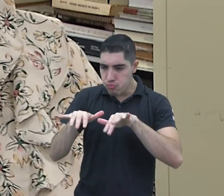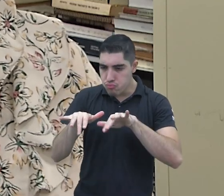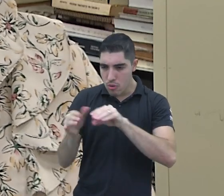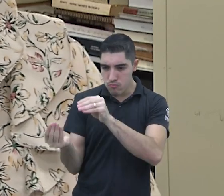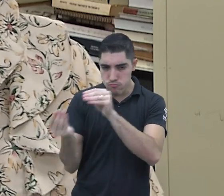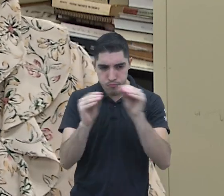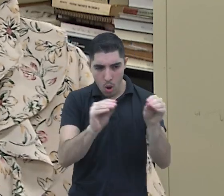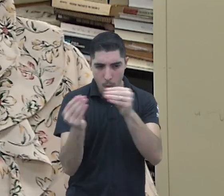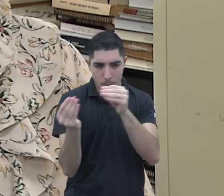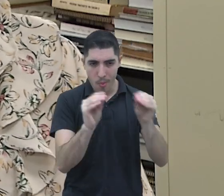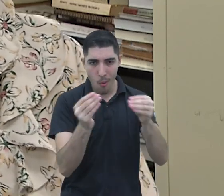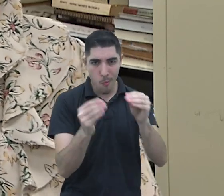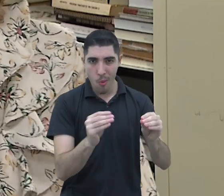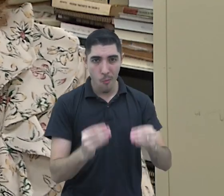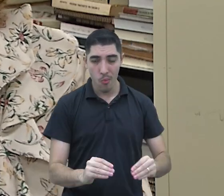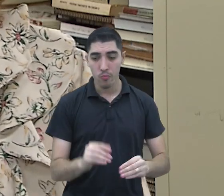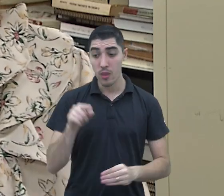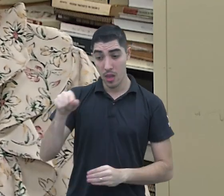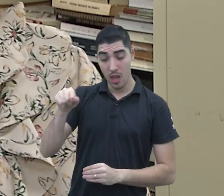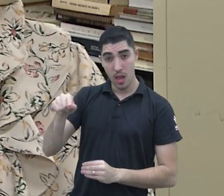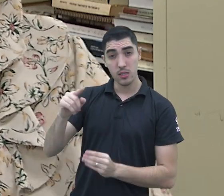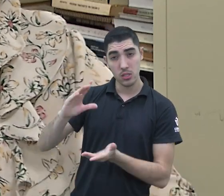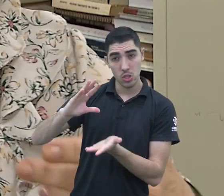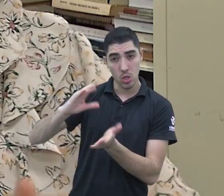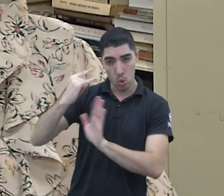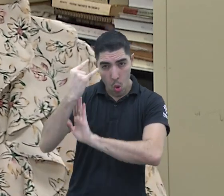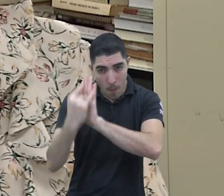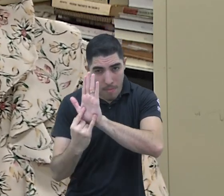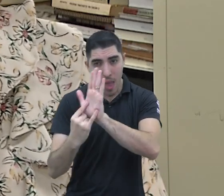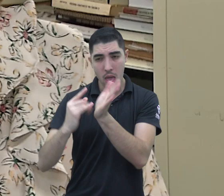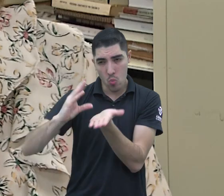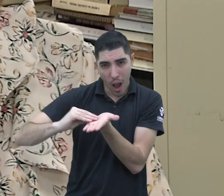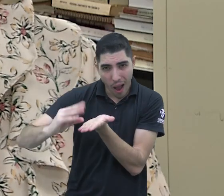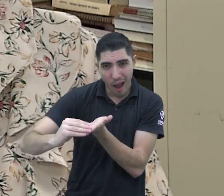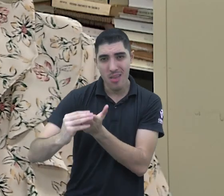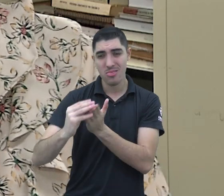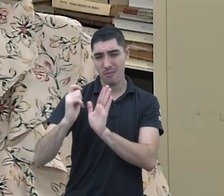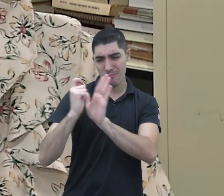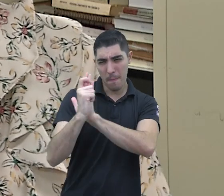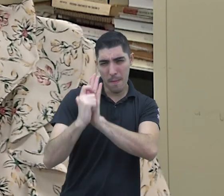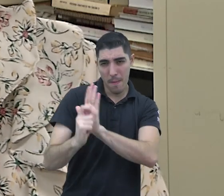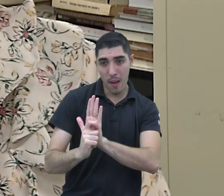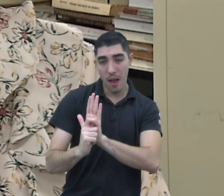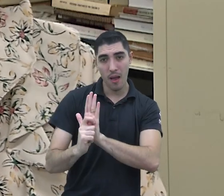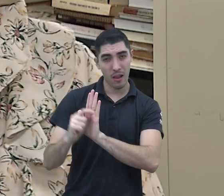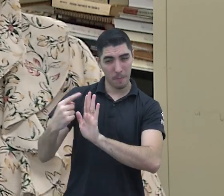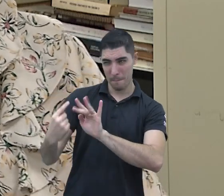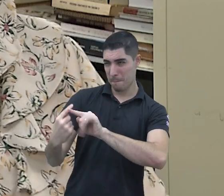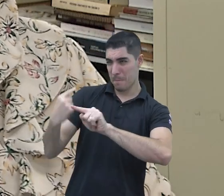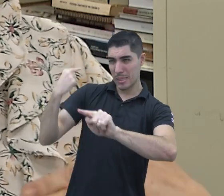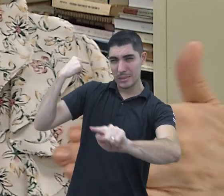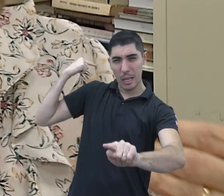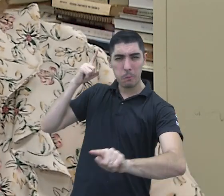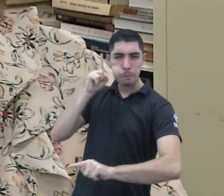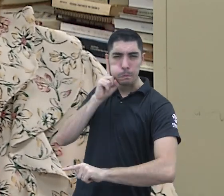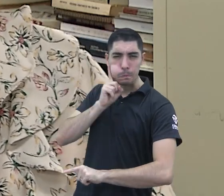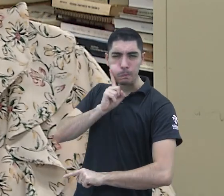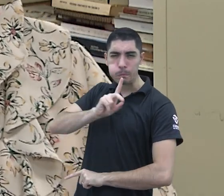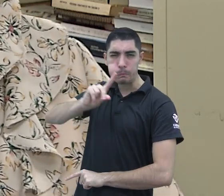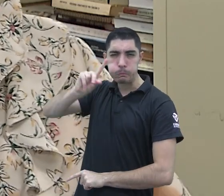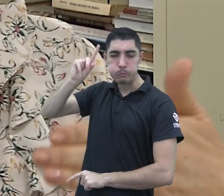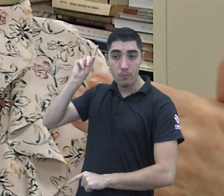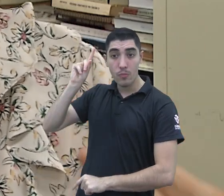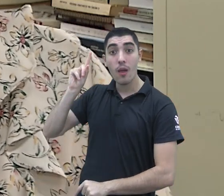eu quero que todas as atas da Câmara, as manuscritas, né, sejam transcritas exatamente para